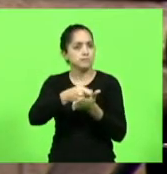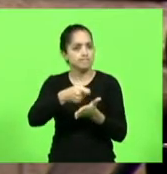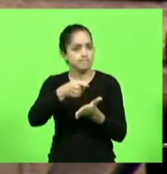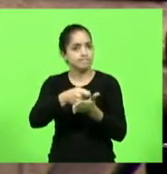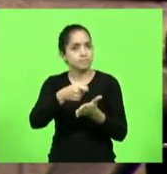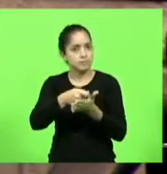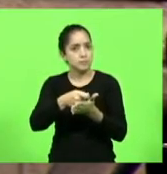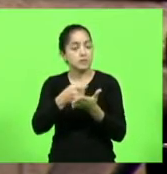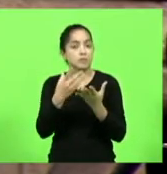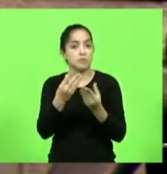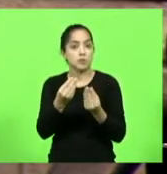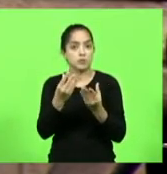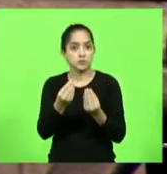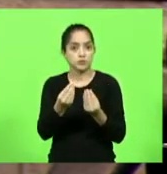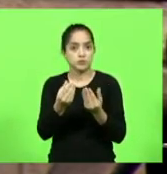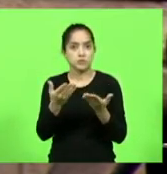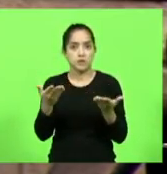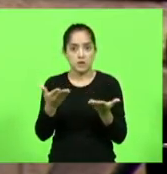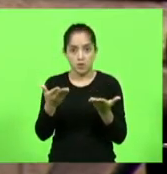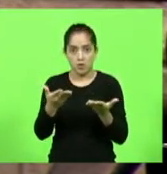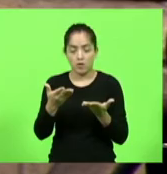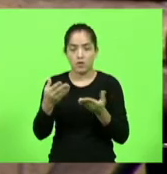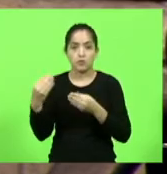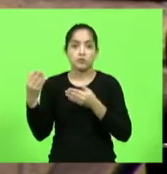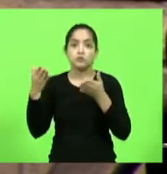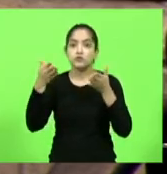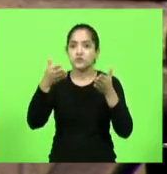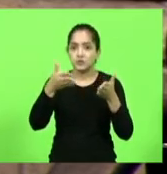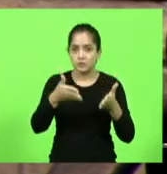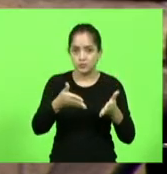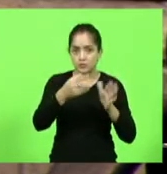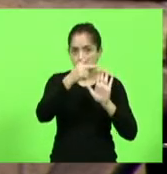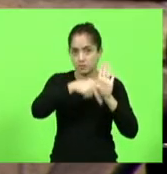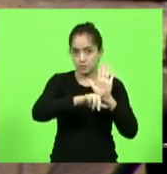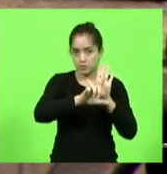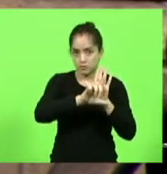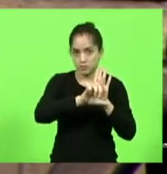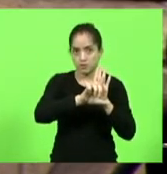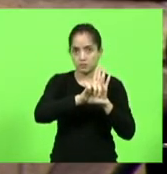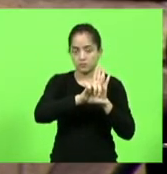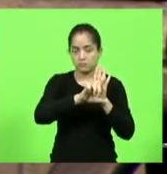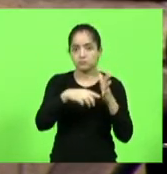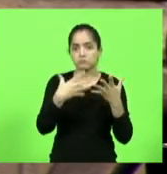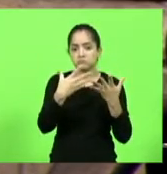mas quando veio esse projeto para cá, eu votei a favor.